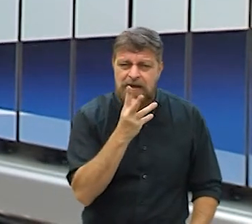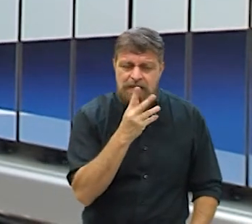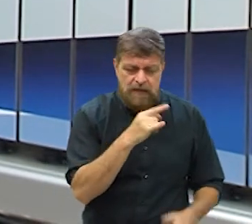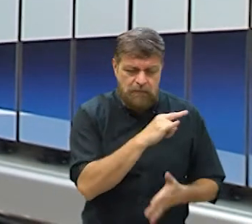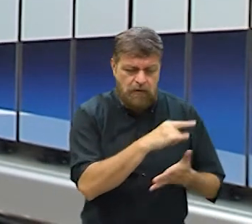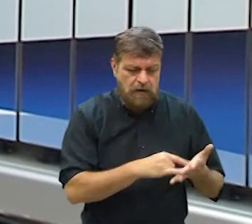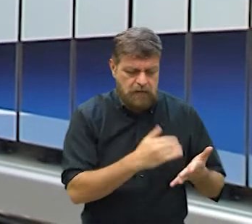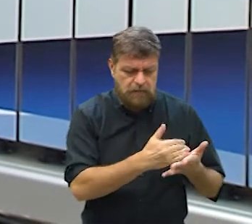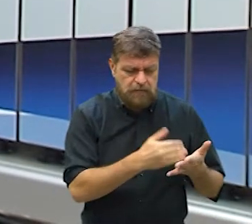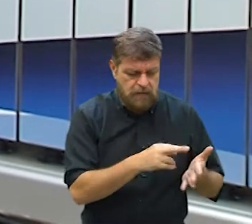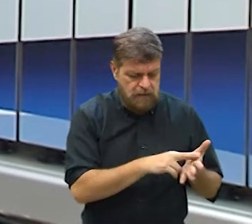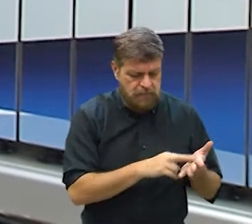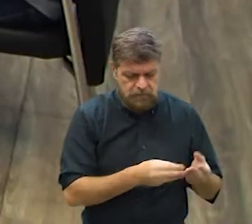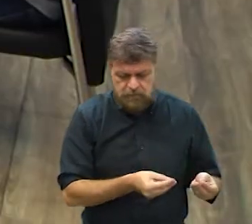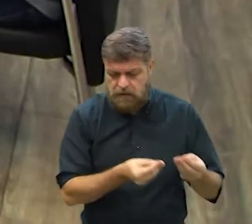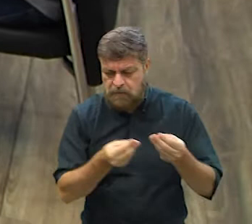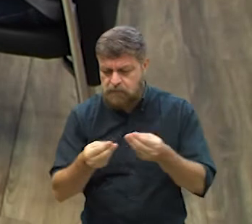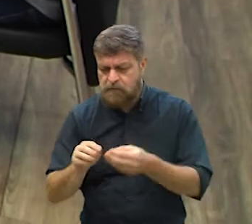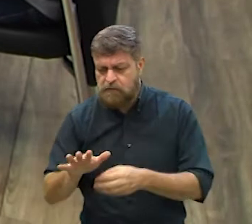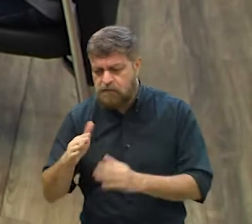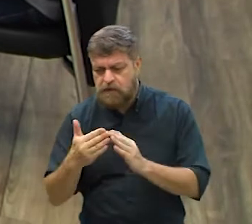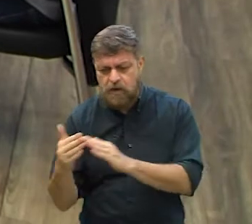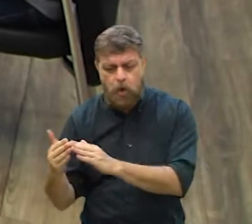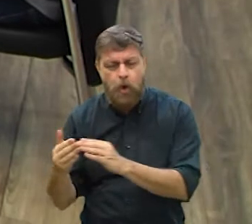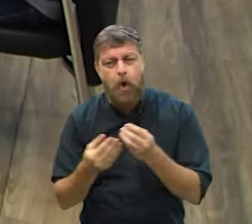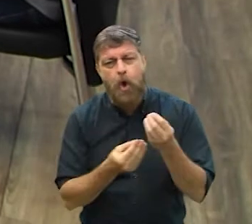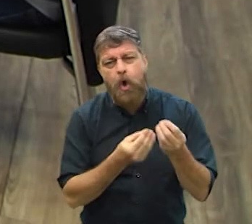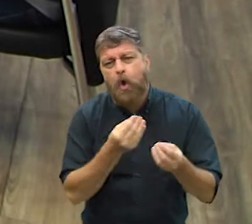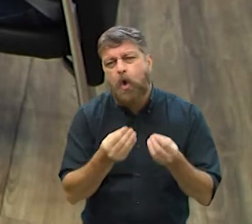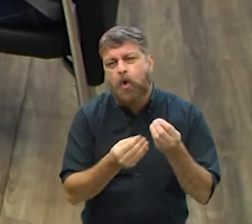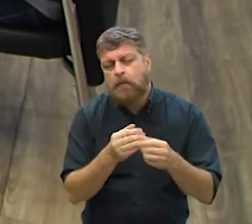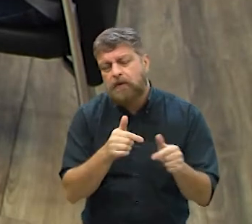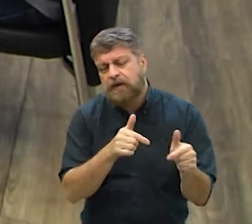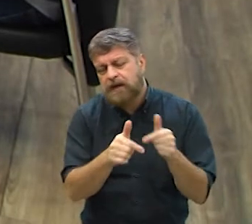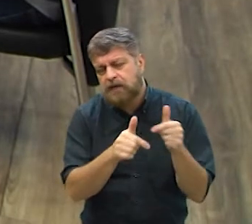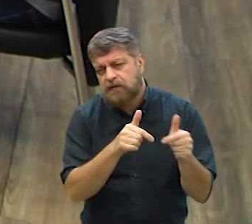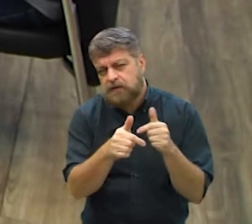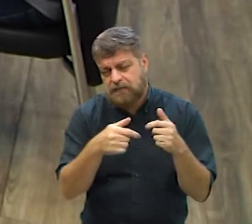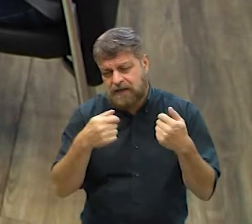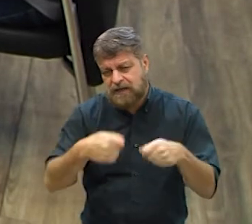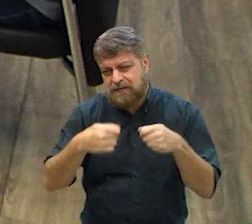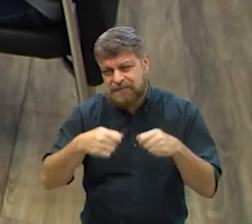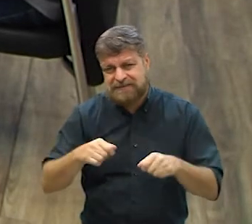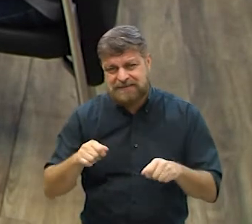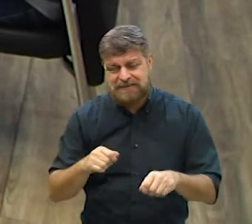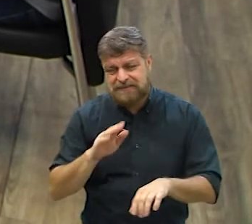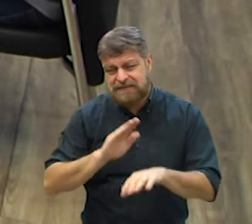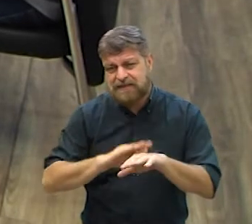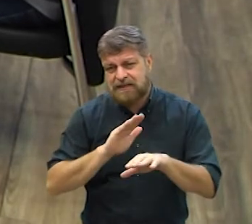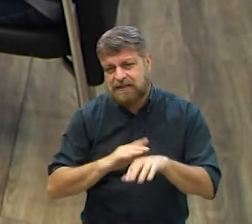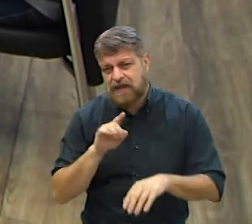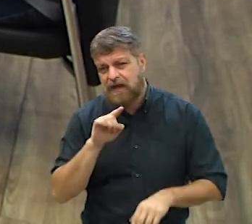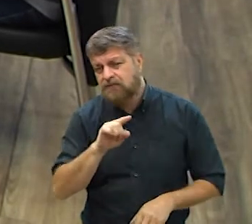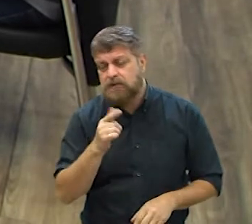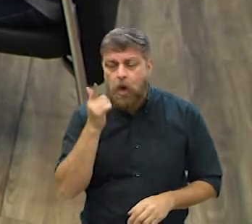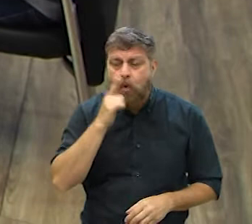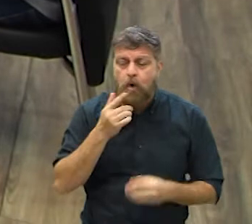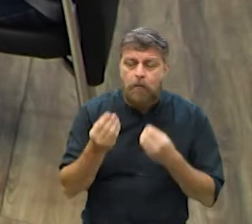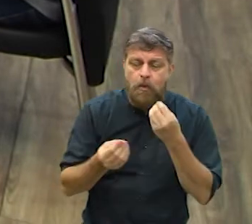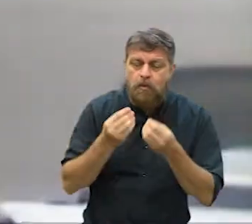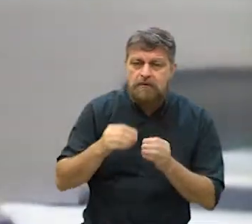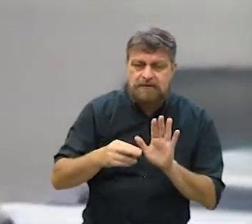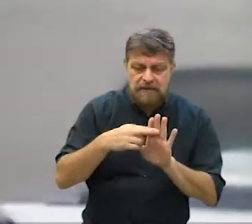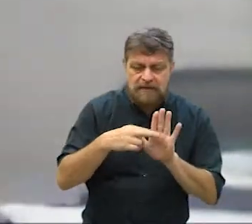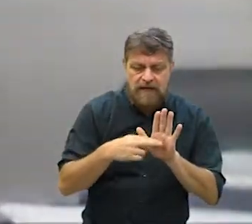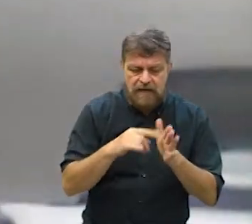de regularização fundiária e como que é esse trabalho? O que precisa ser feito? Um mapeamento? O que o senhor precisa para